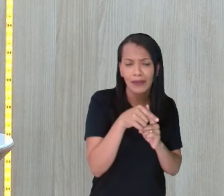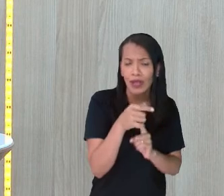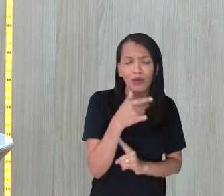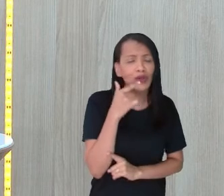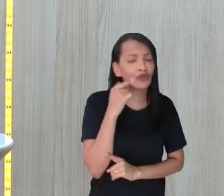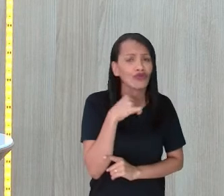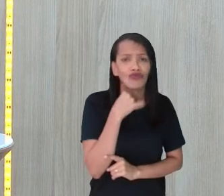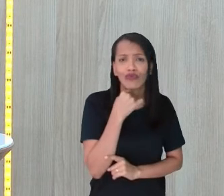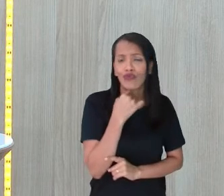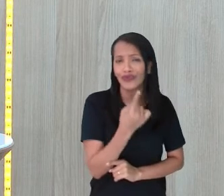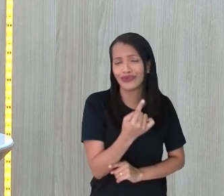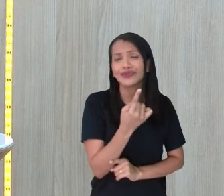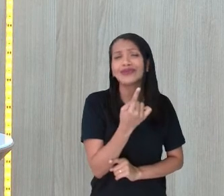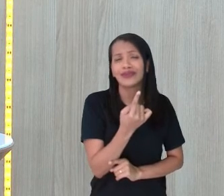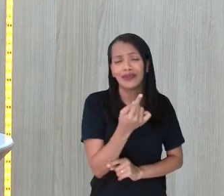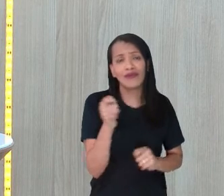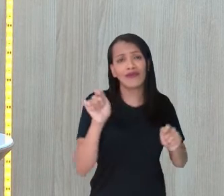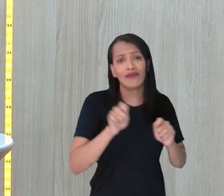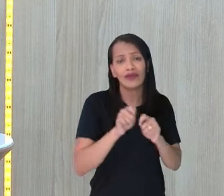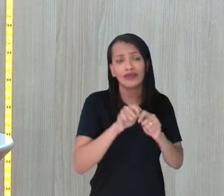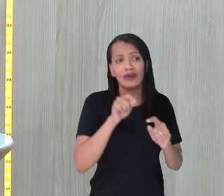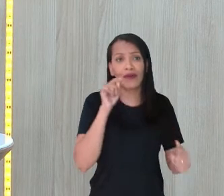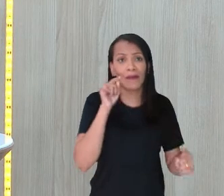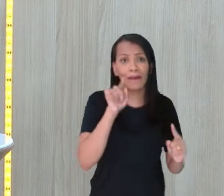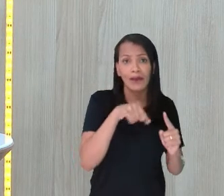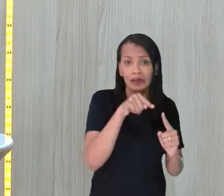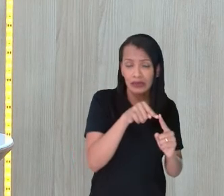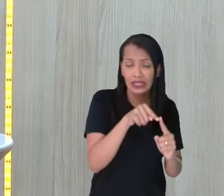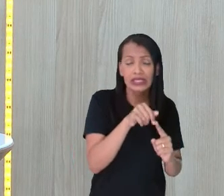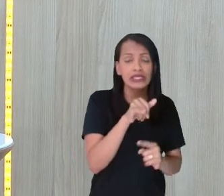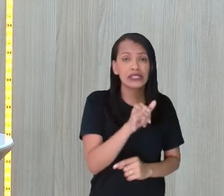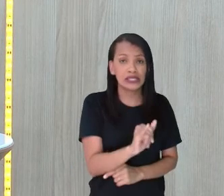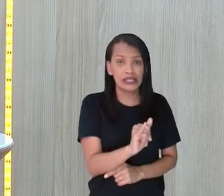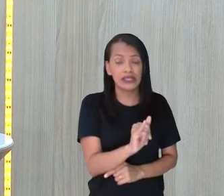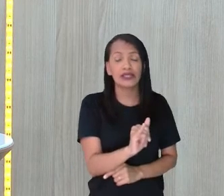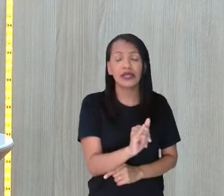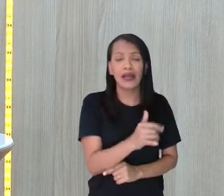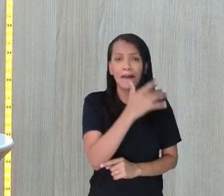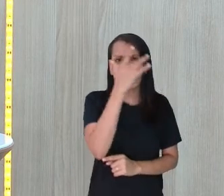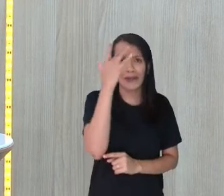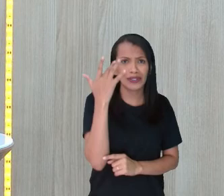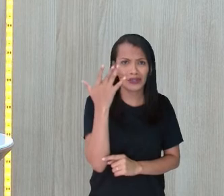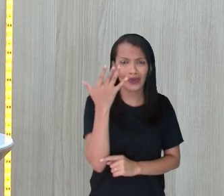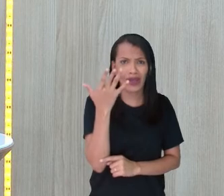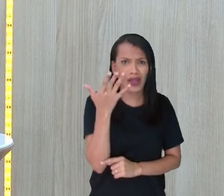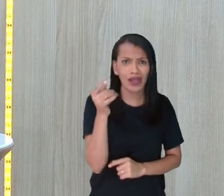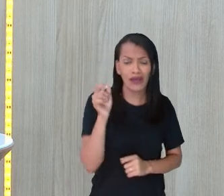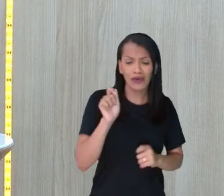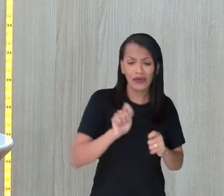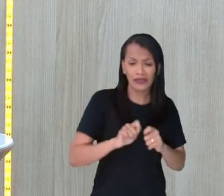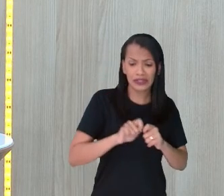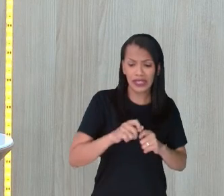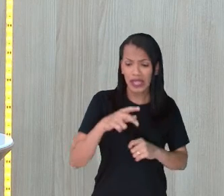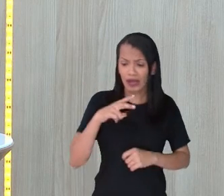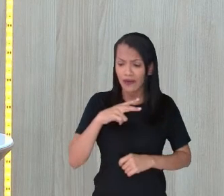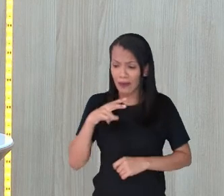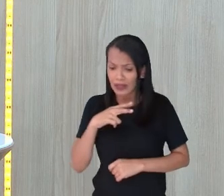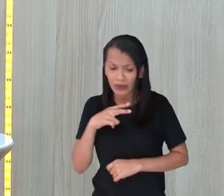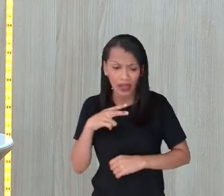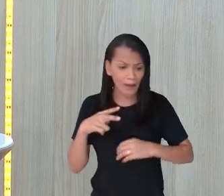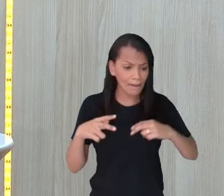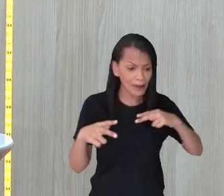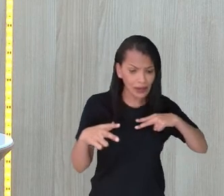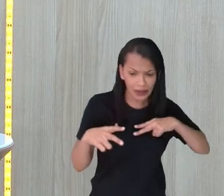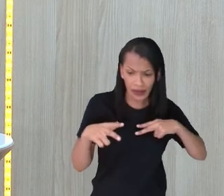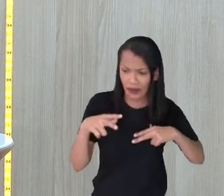uma pesquisa aí que se ninguém fizer sua parte, nós só vamos cumprir o sétimo, que é de energia